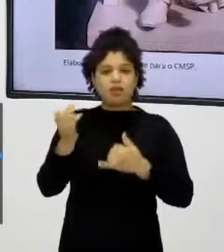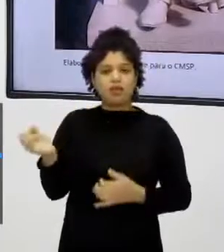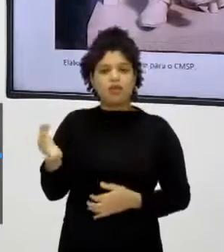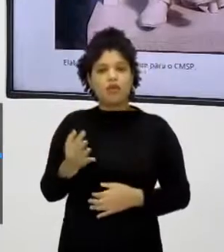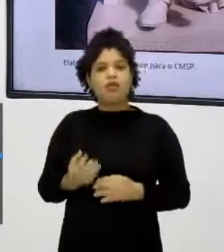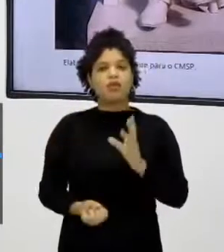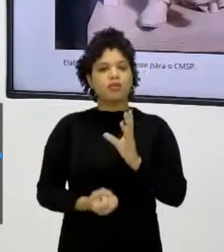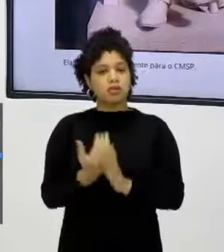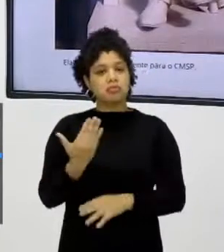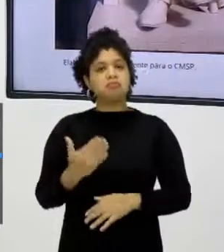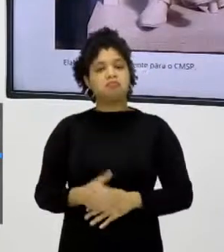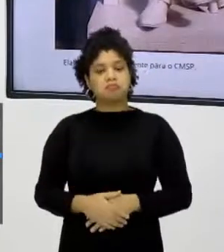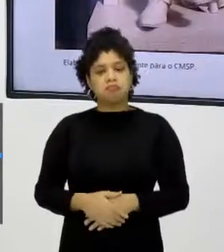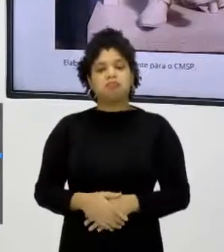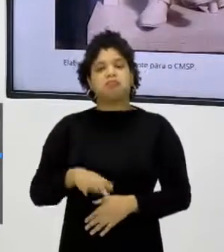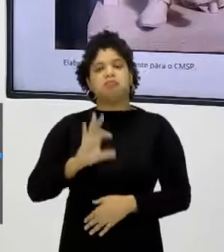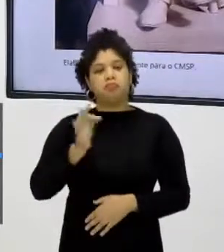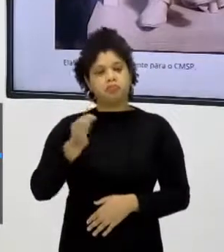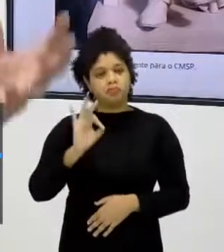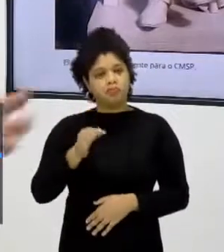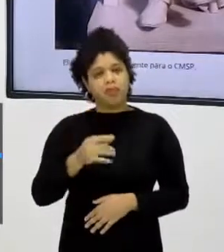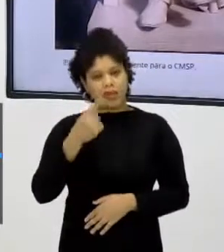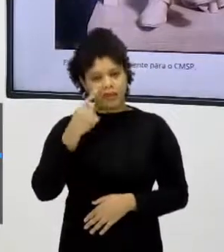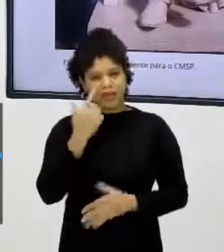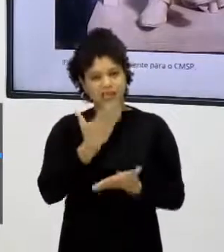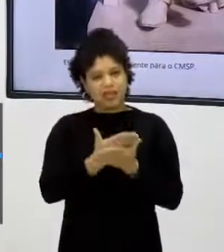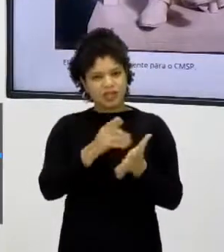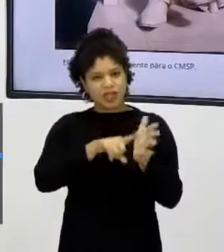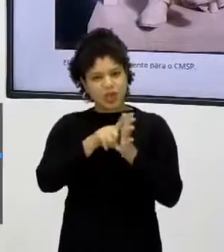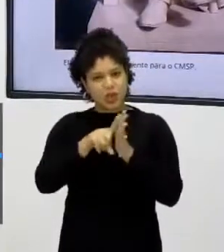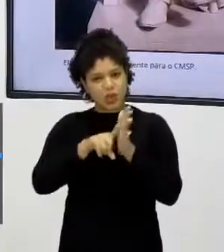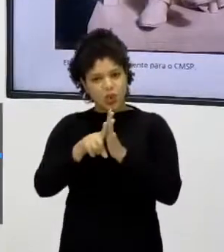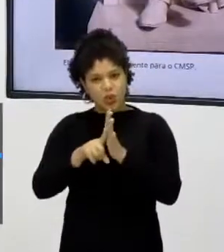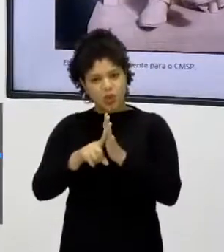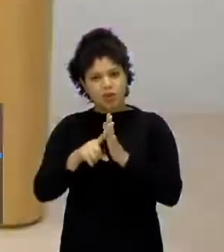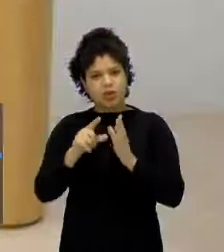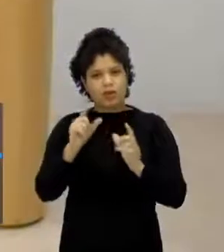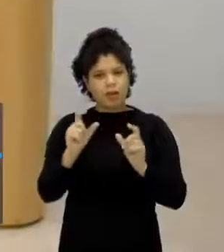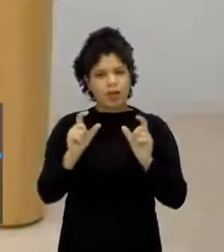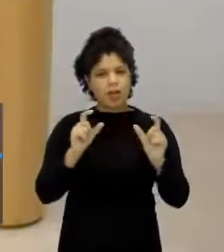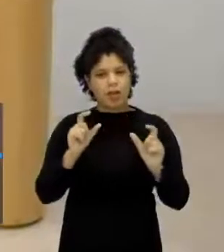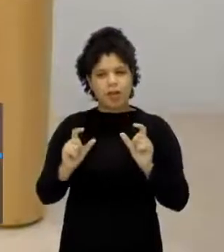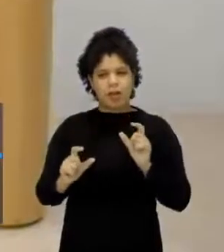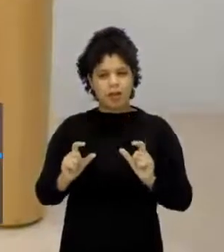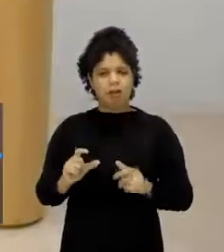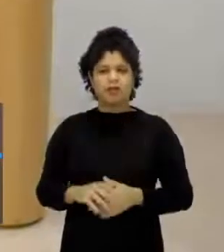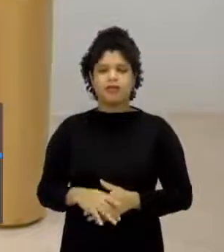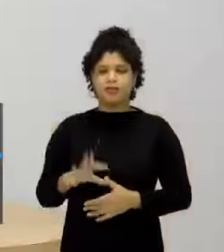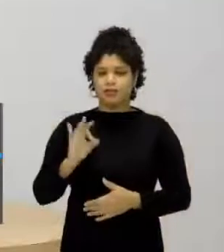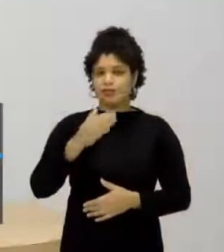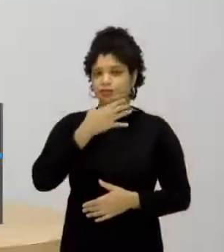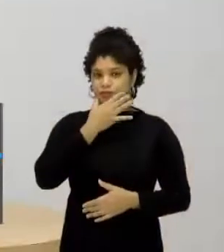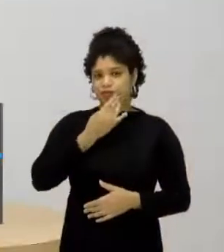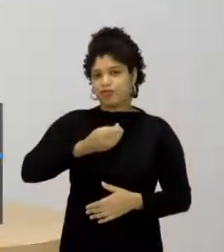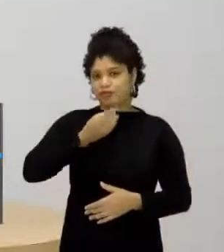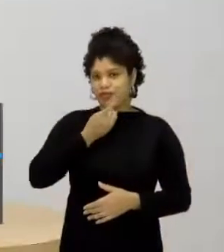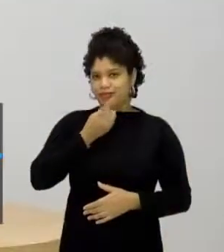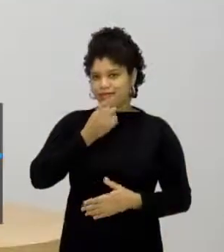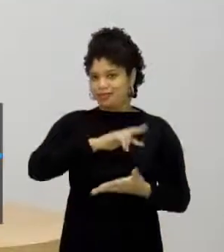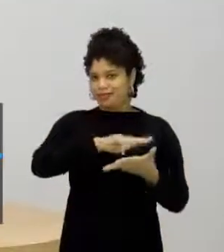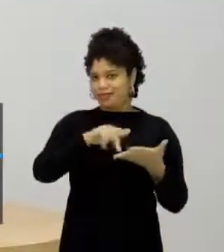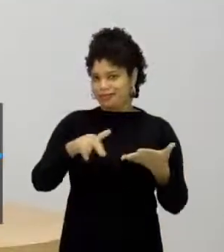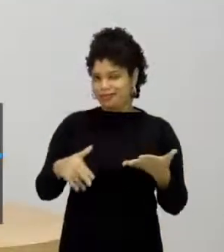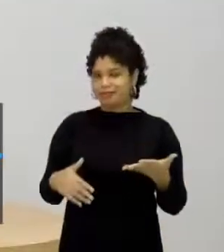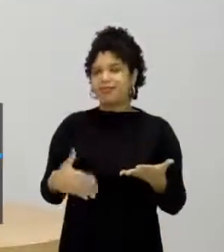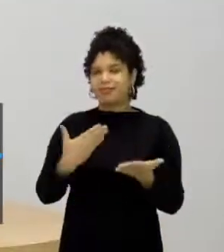relação à evolução, né? É verdade. É importante estudar tudo que está ali por dentro, estudar um pouco de cada coisa, né? É verdade. Como Darwin, ele era também bem eclético, assim